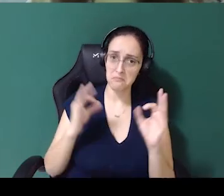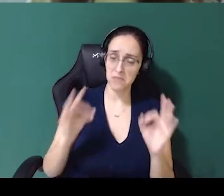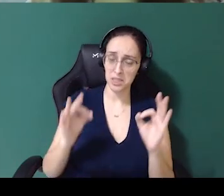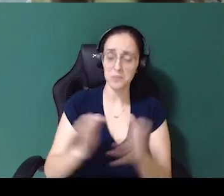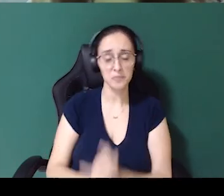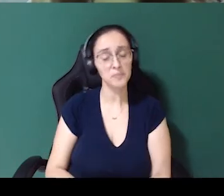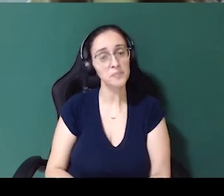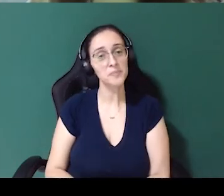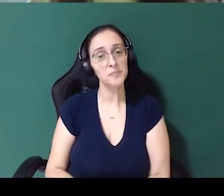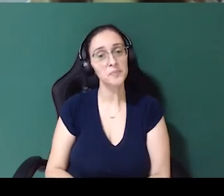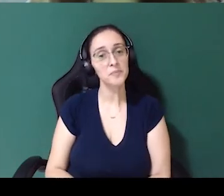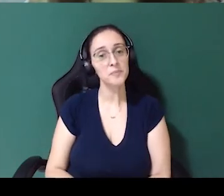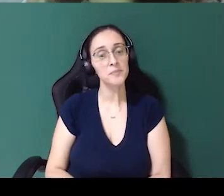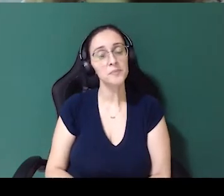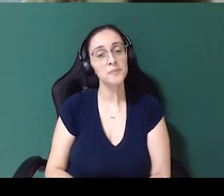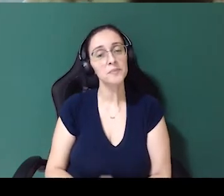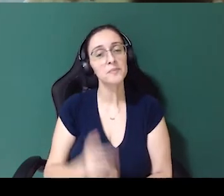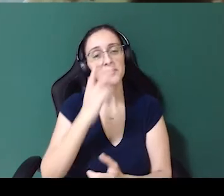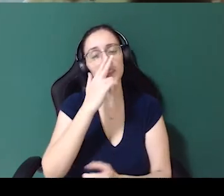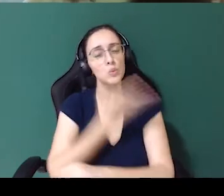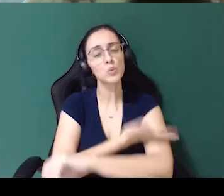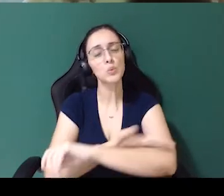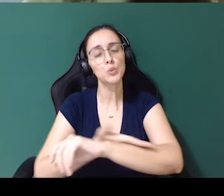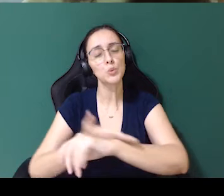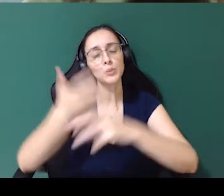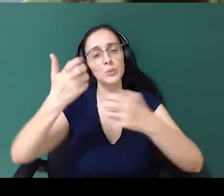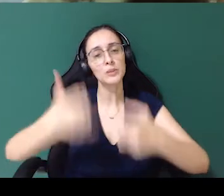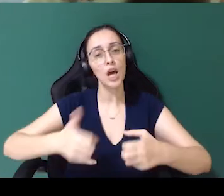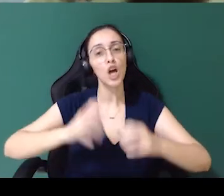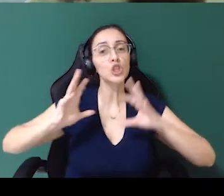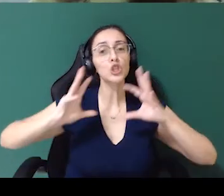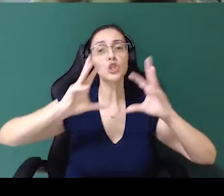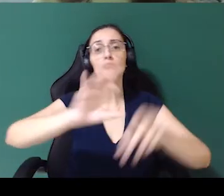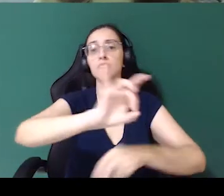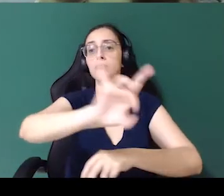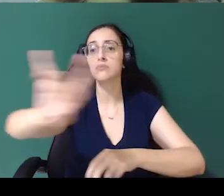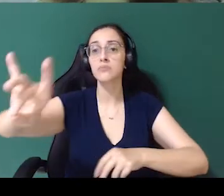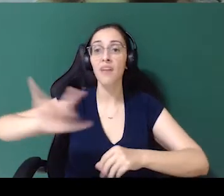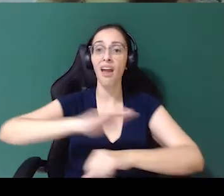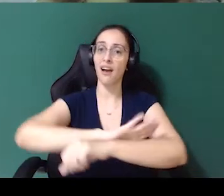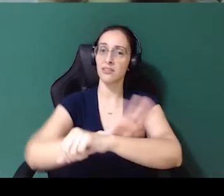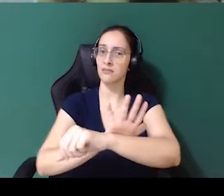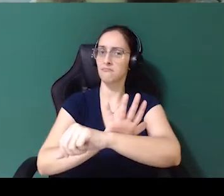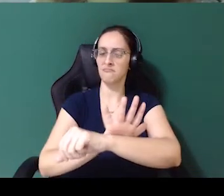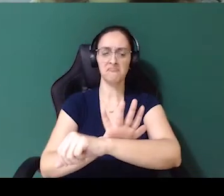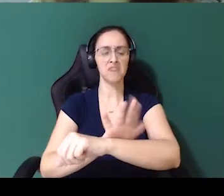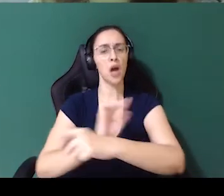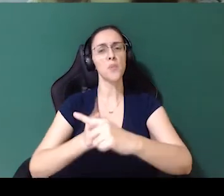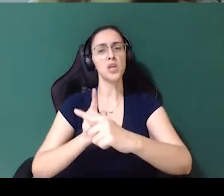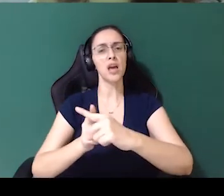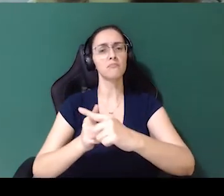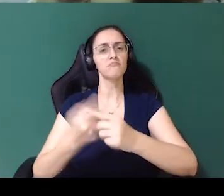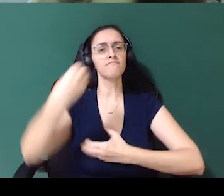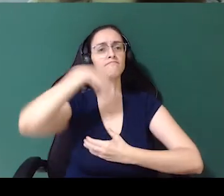Então, a gente costuma dizer que todo mundo é racista. A questão é o que